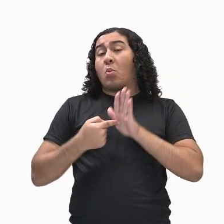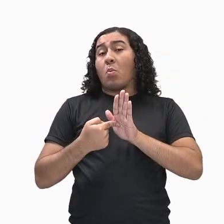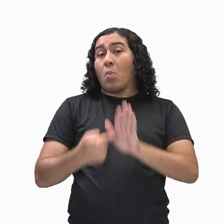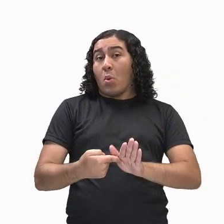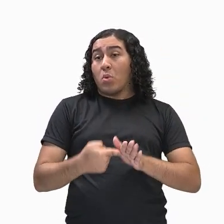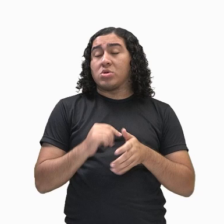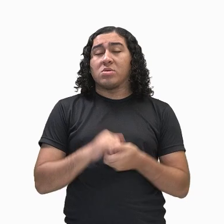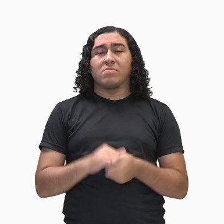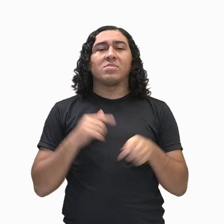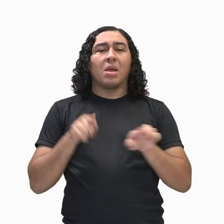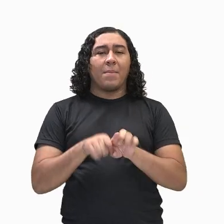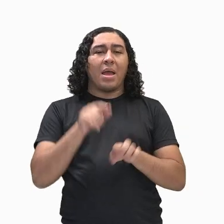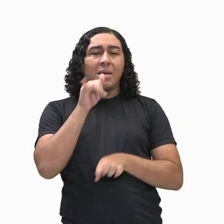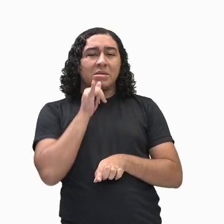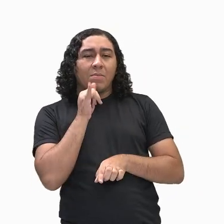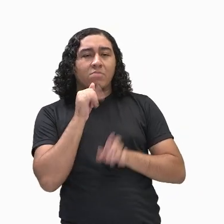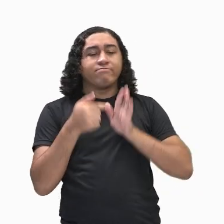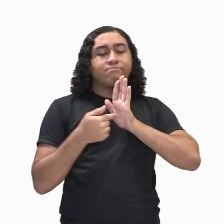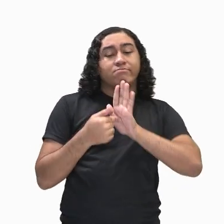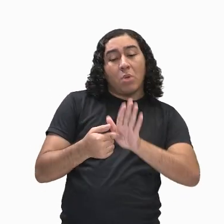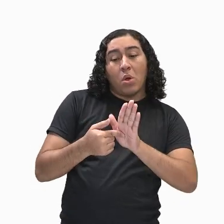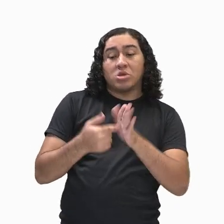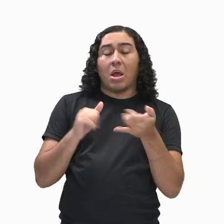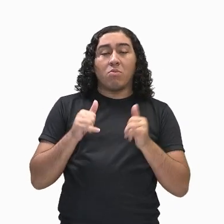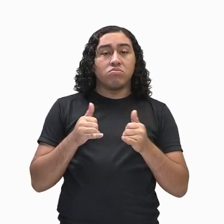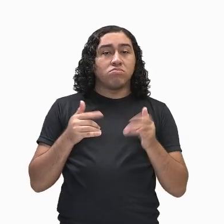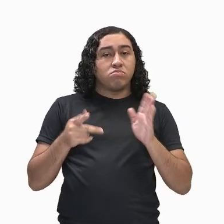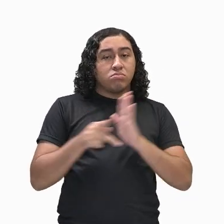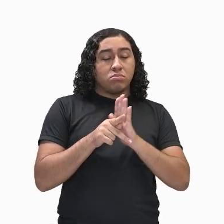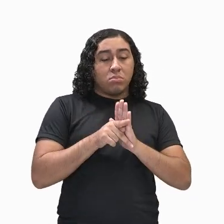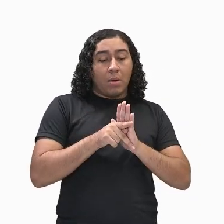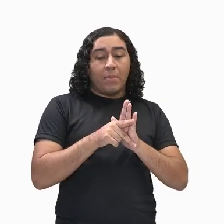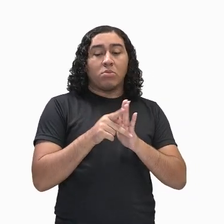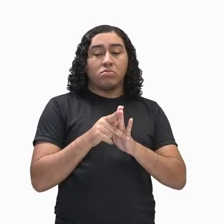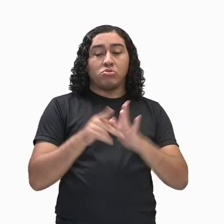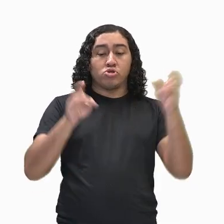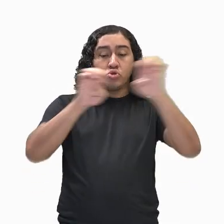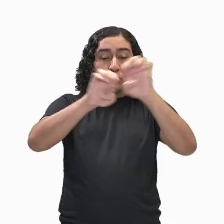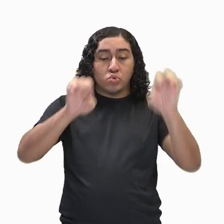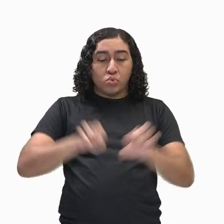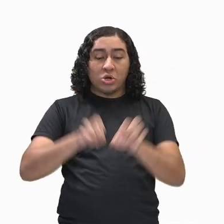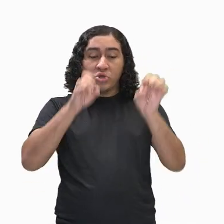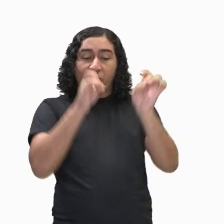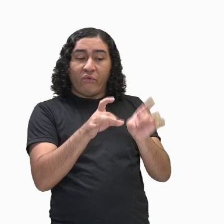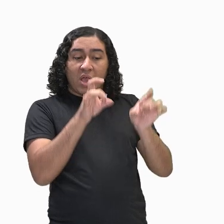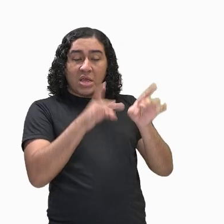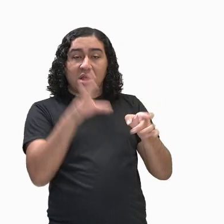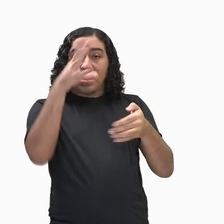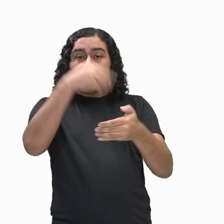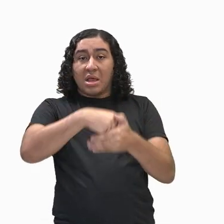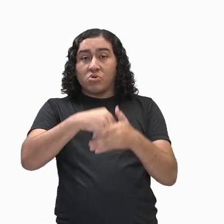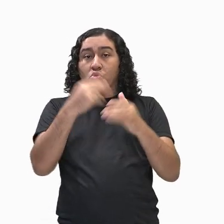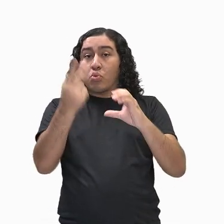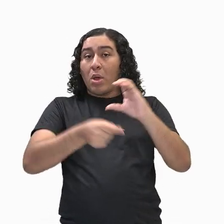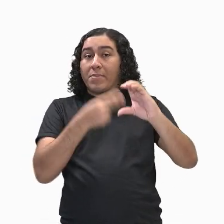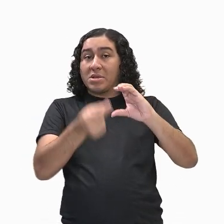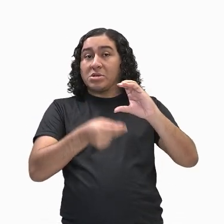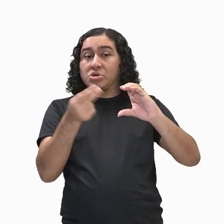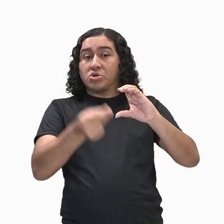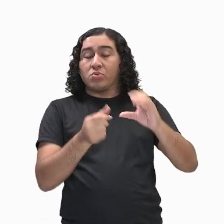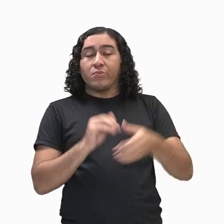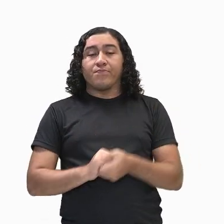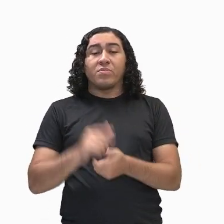essa questão de trazer o mercado para a arte, inserir a arte dentro de um mercado capitalista. A